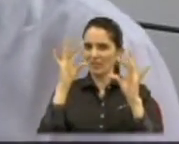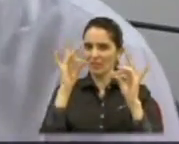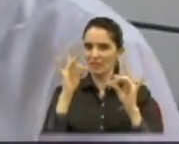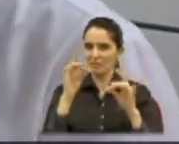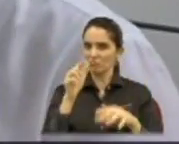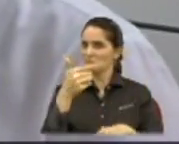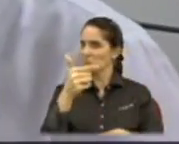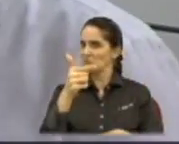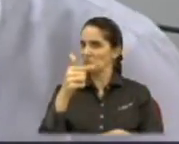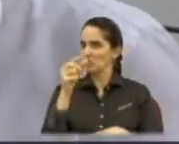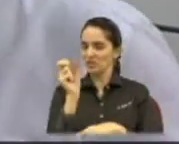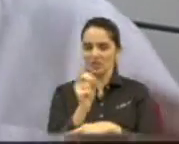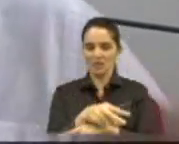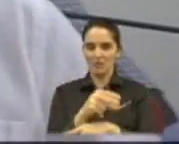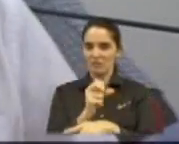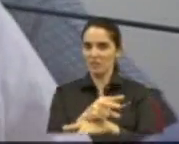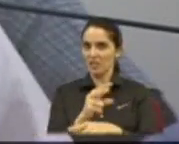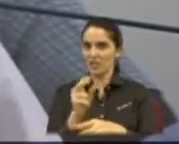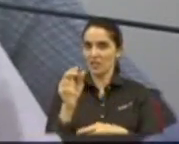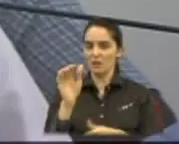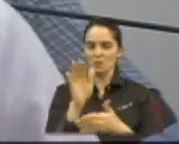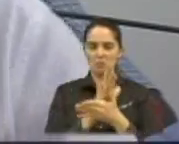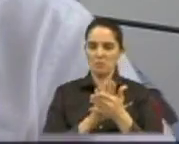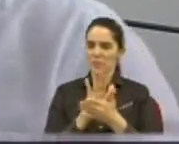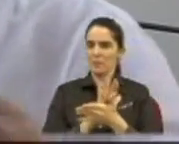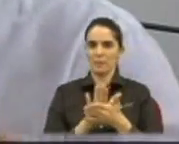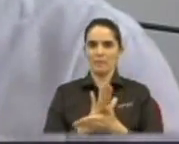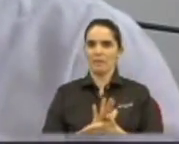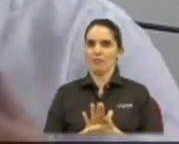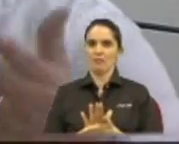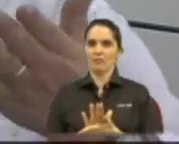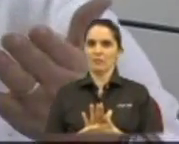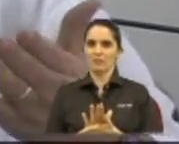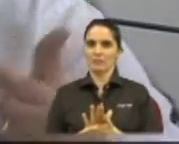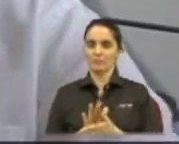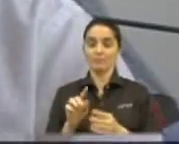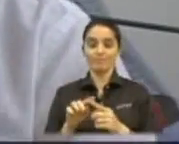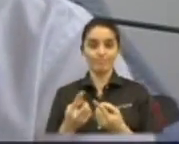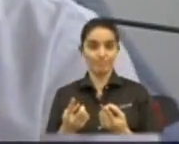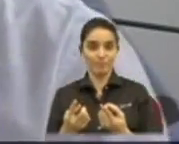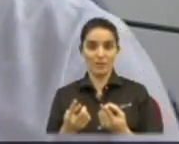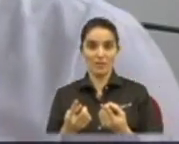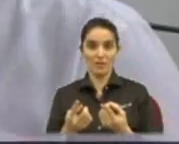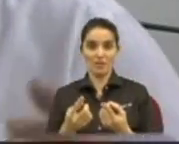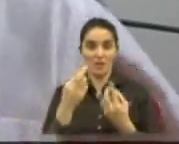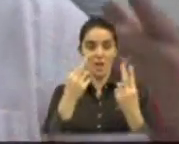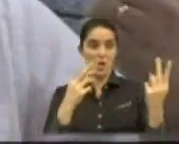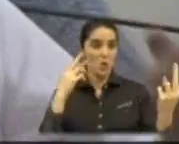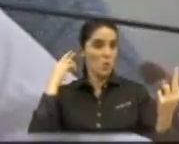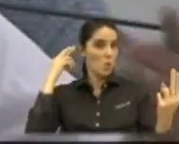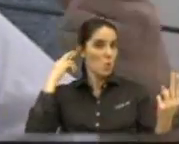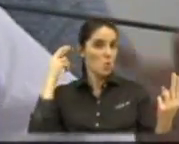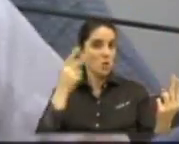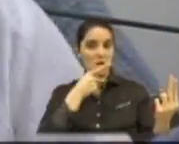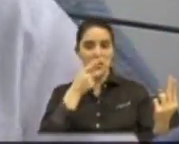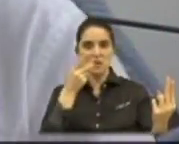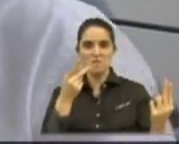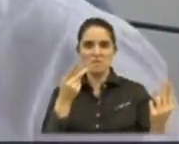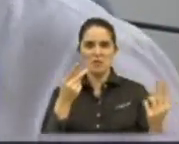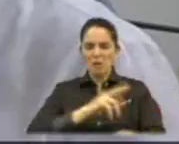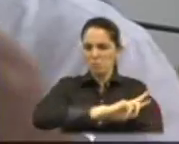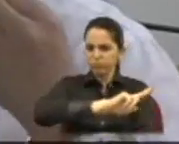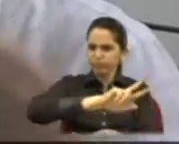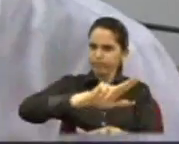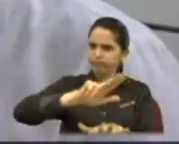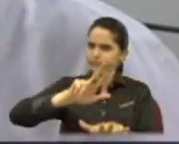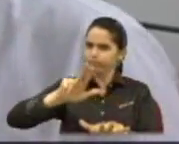nenhuma, e depois sabe-se que existe, como o vereador Ronei falou, uma tabela